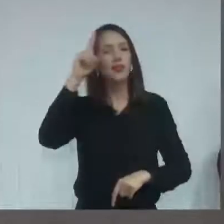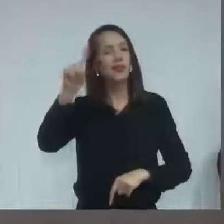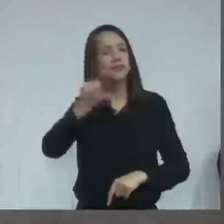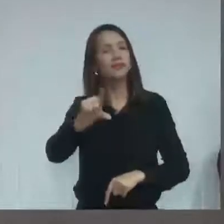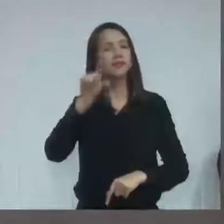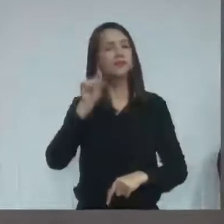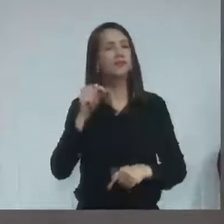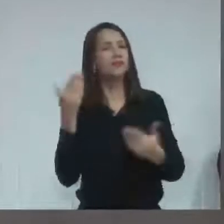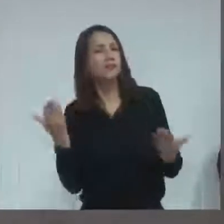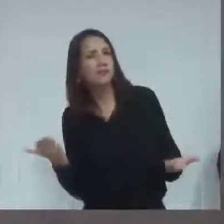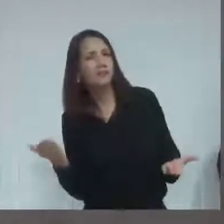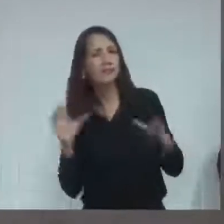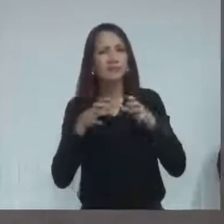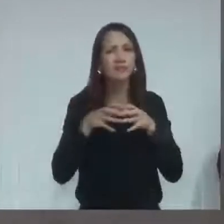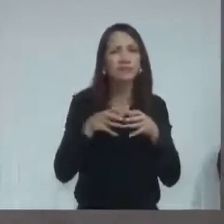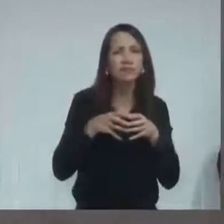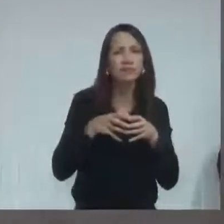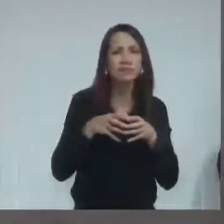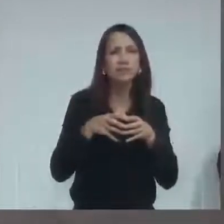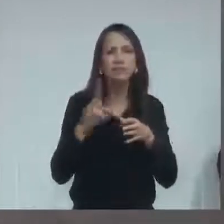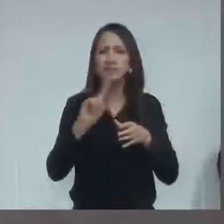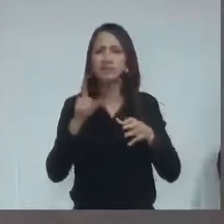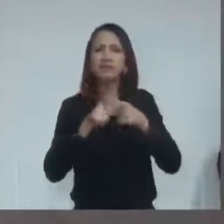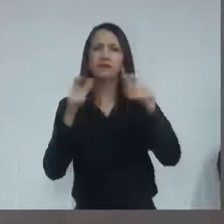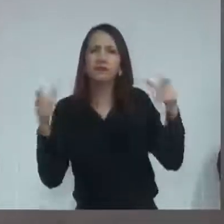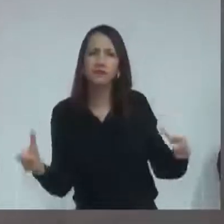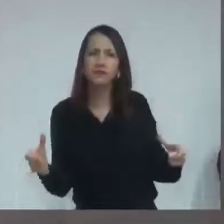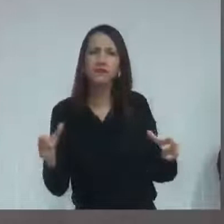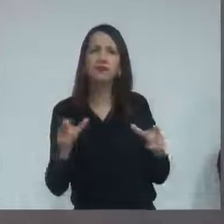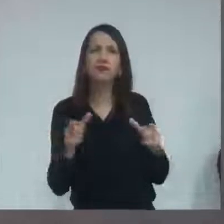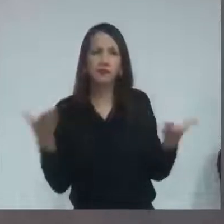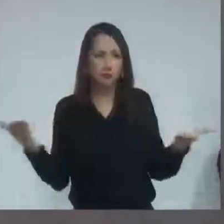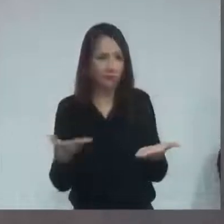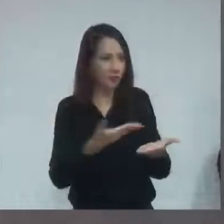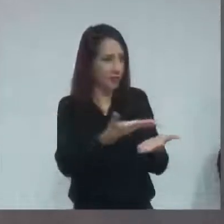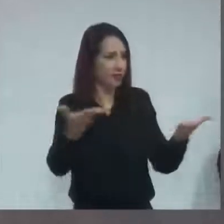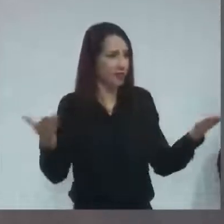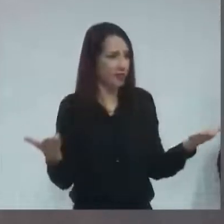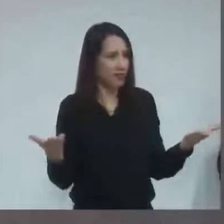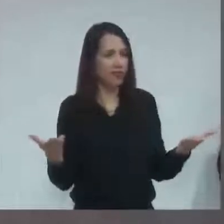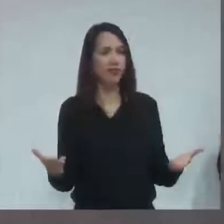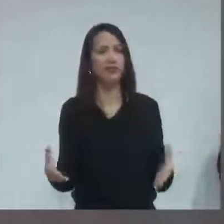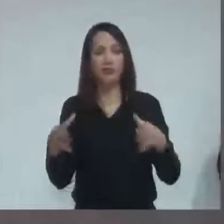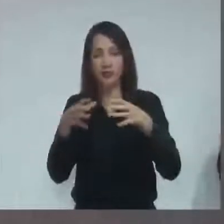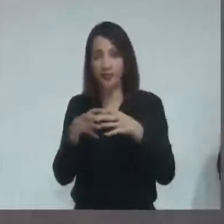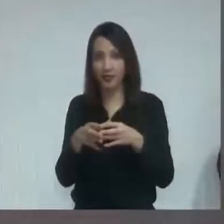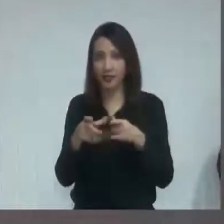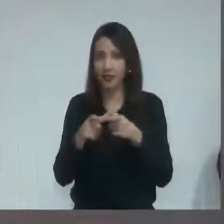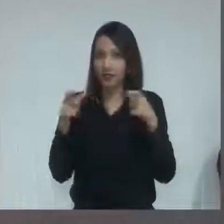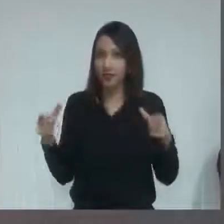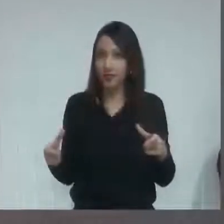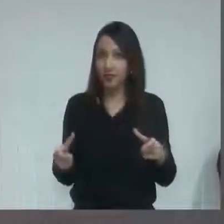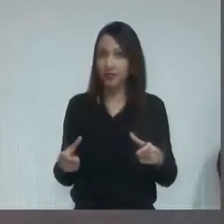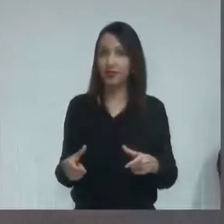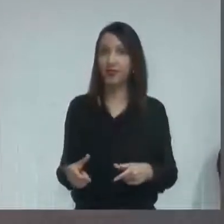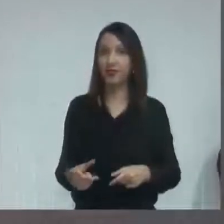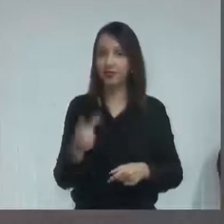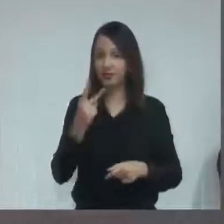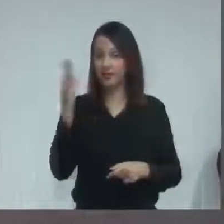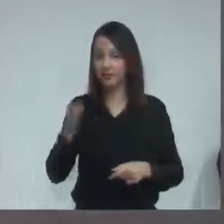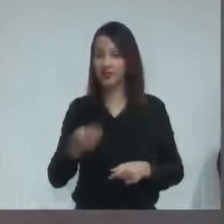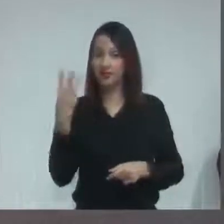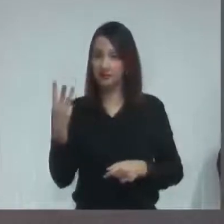que fazer. Não com a maioria simples, que seria o quórum de hoje. Aí com a maioria de 2/3, que são 9 vereadores.